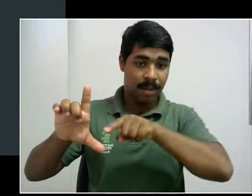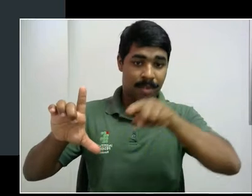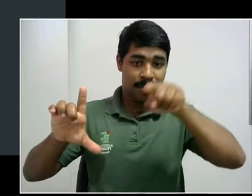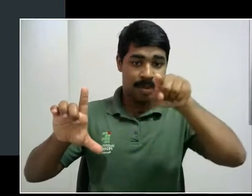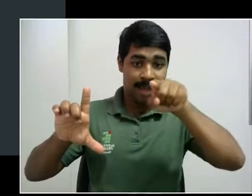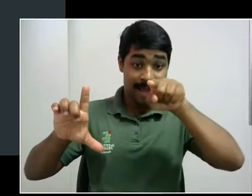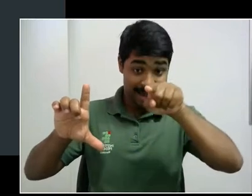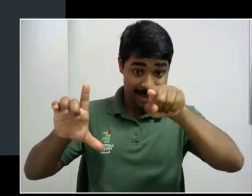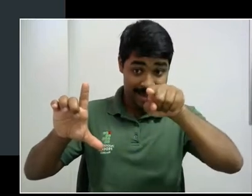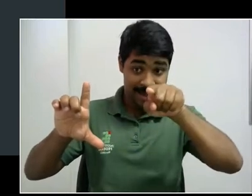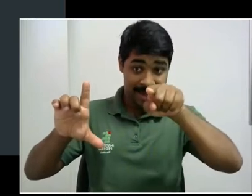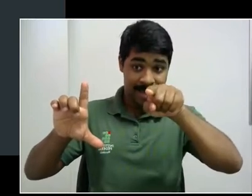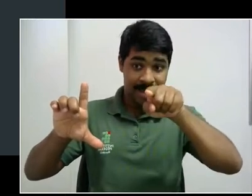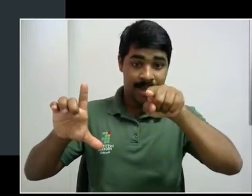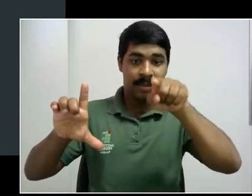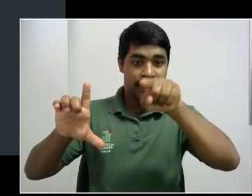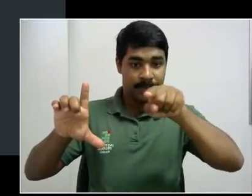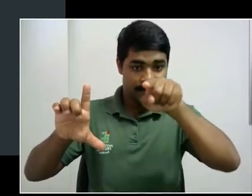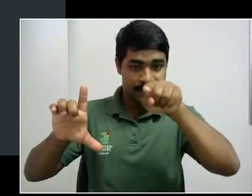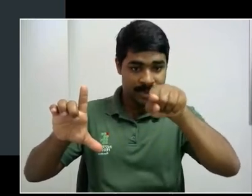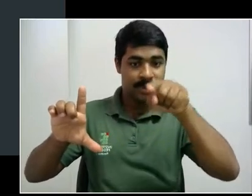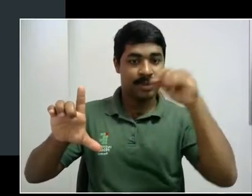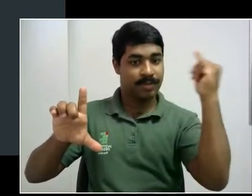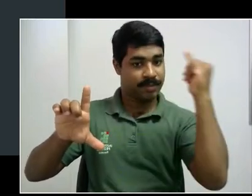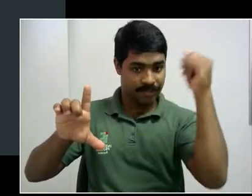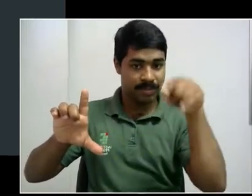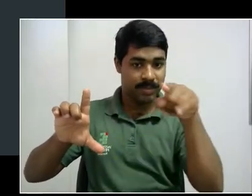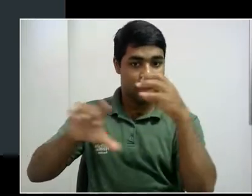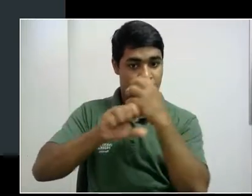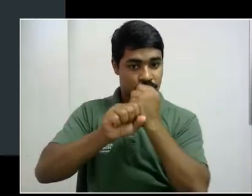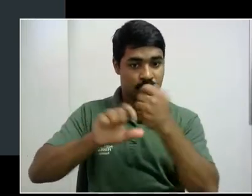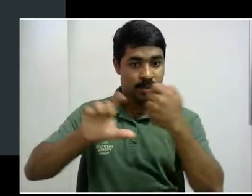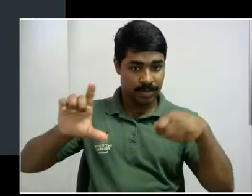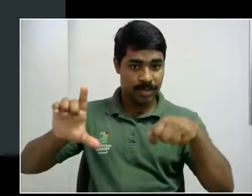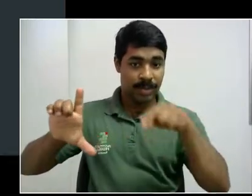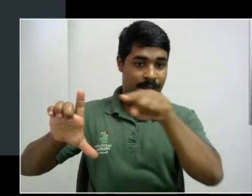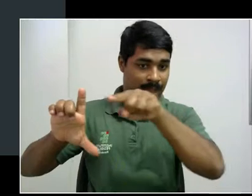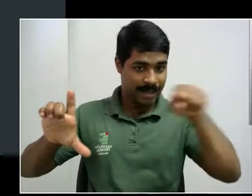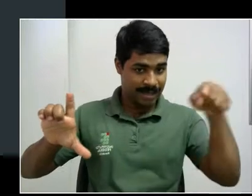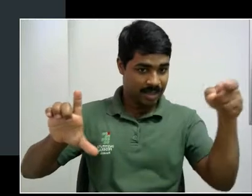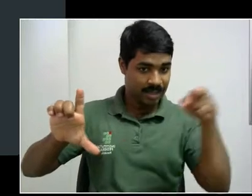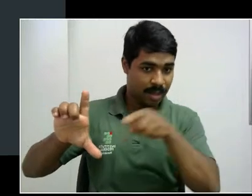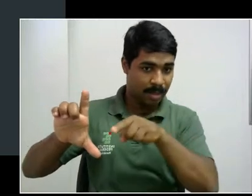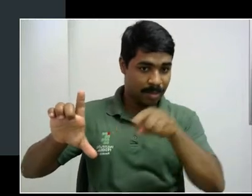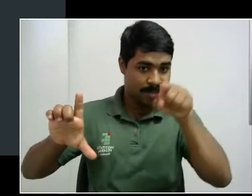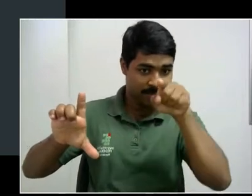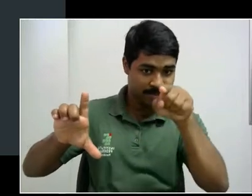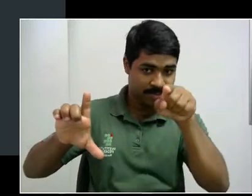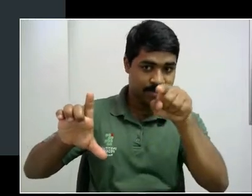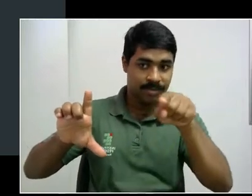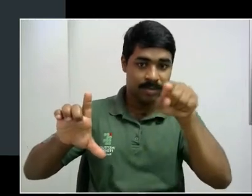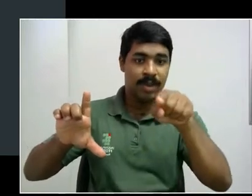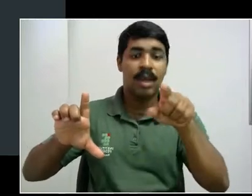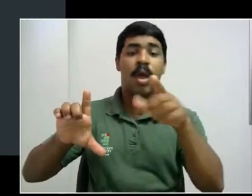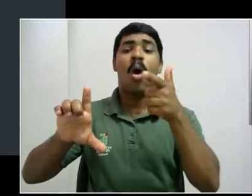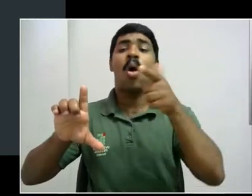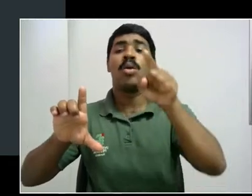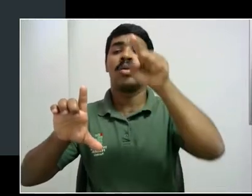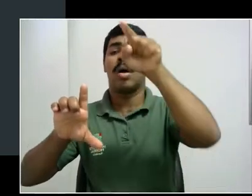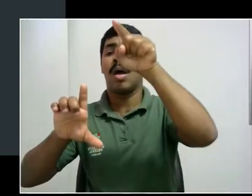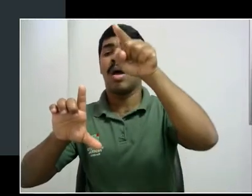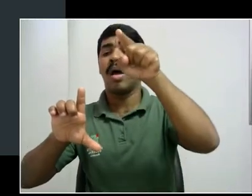um dos nossos pontos que a gente tem interesse em calcular. Ela cortou o eixo x aqui. Onde ela cortou o eixo y foi nesse outro ponto aqui. Ó.